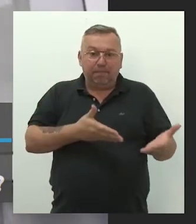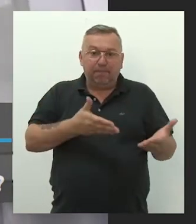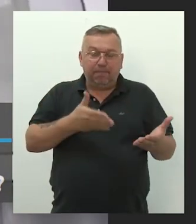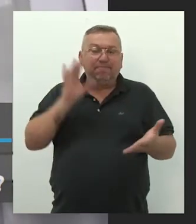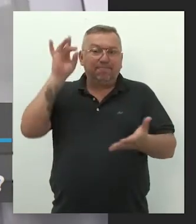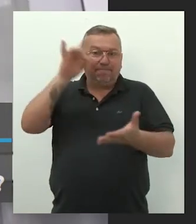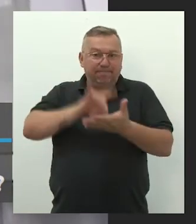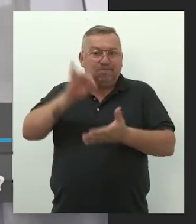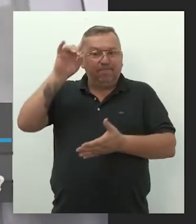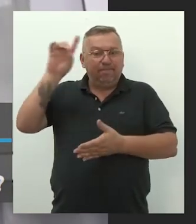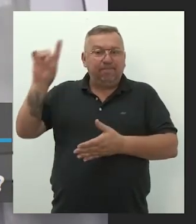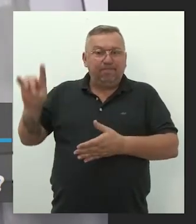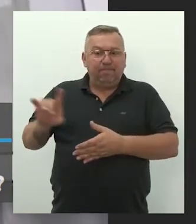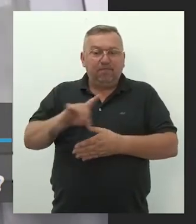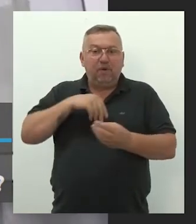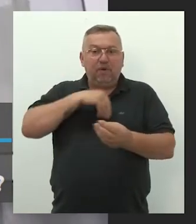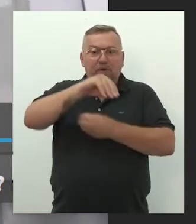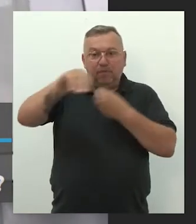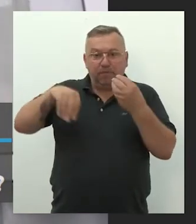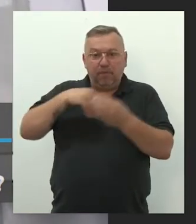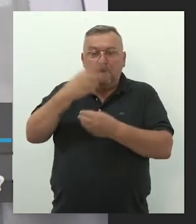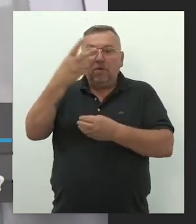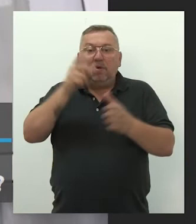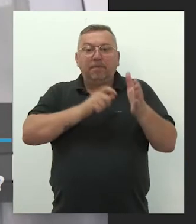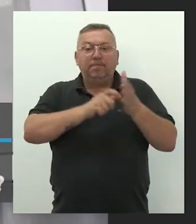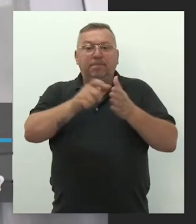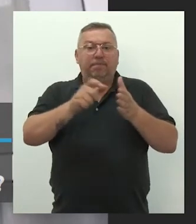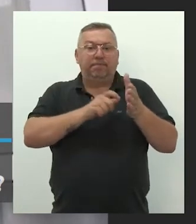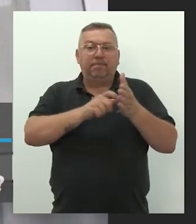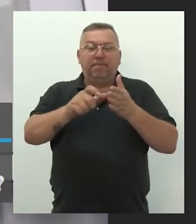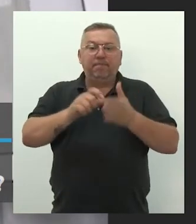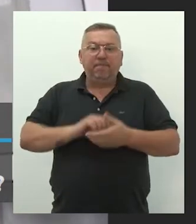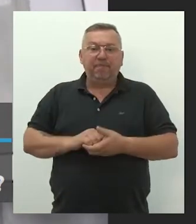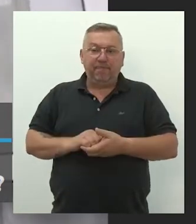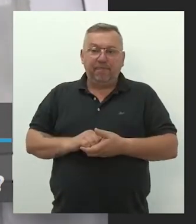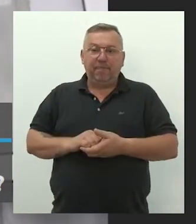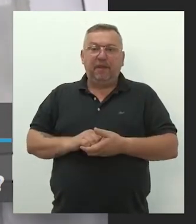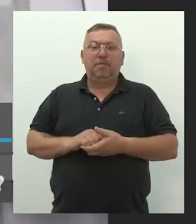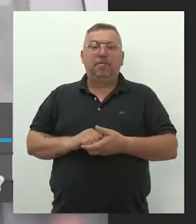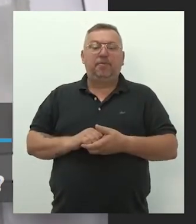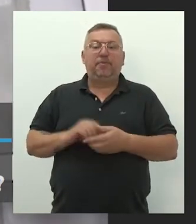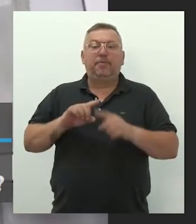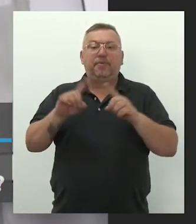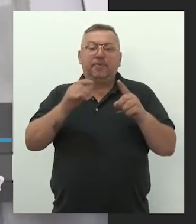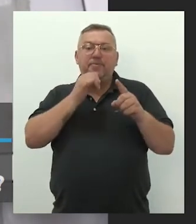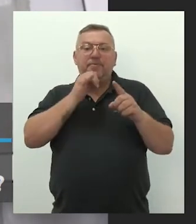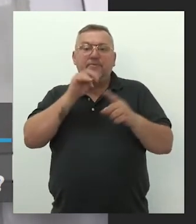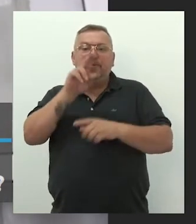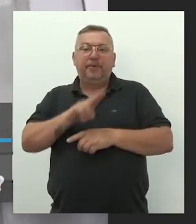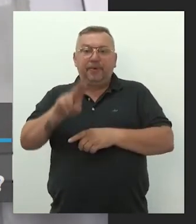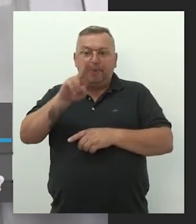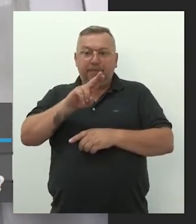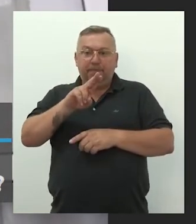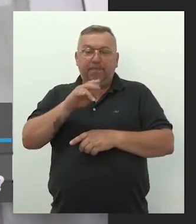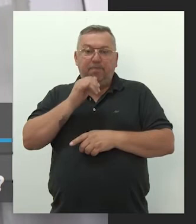do dia a dia que envolvem esses dois conceitos, tá? Bom, por exemplo, gente, quando a gente utiliza o